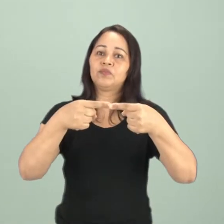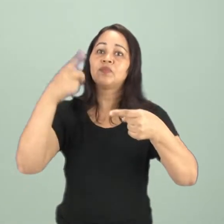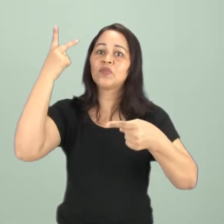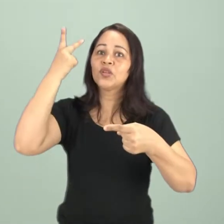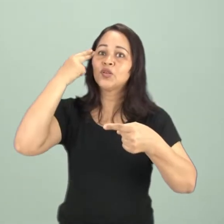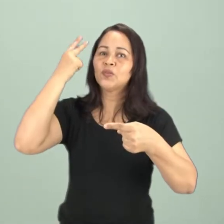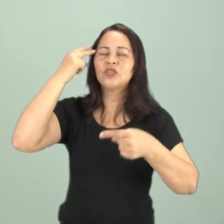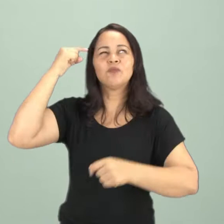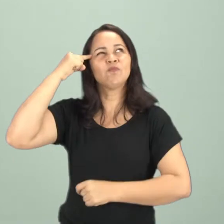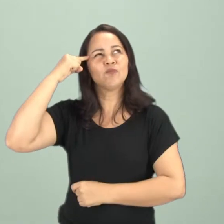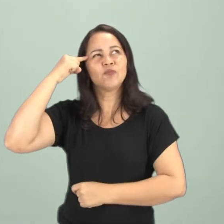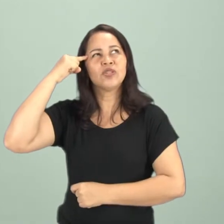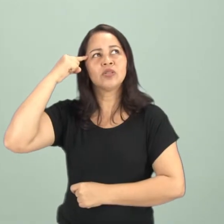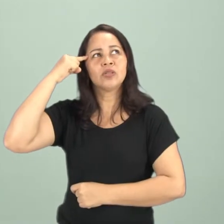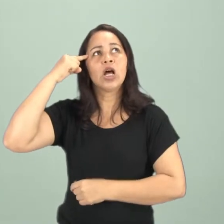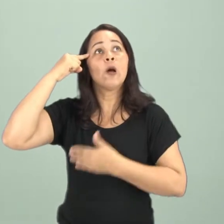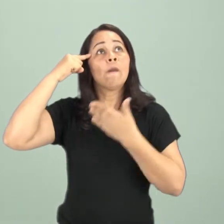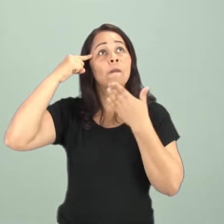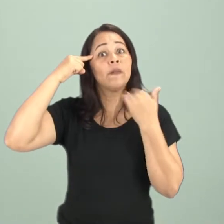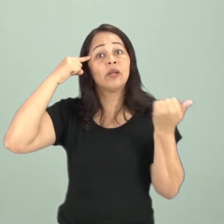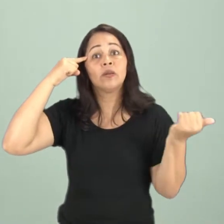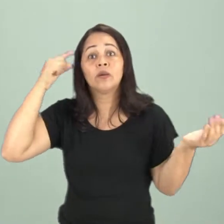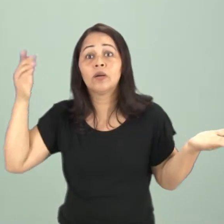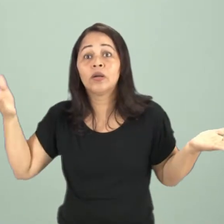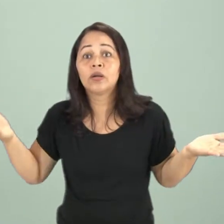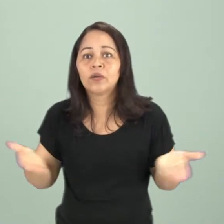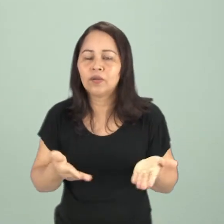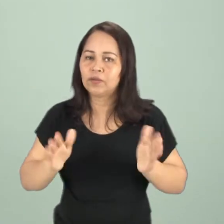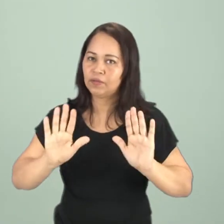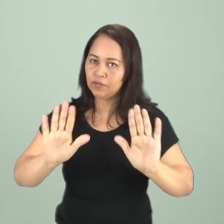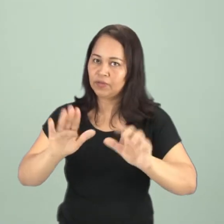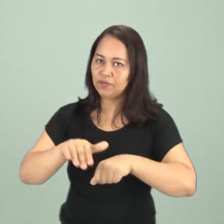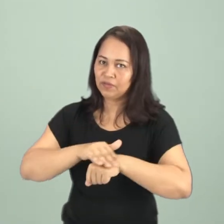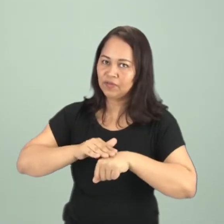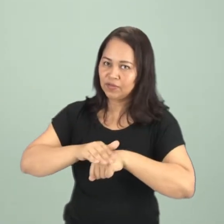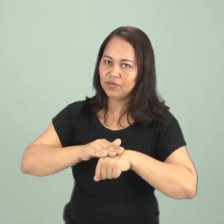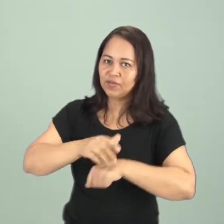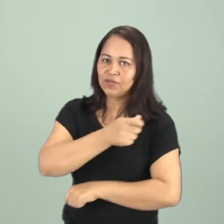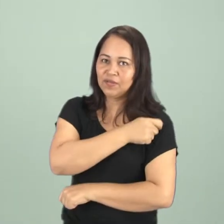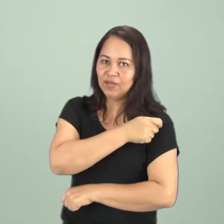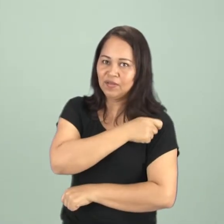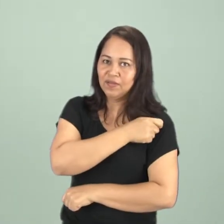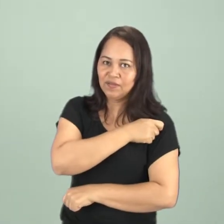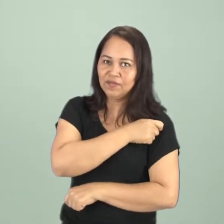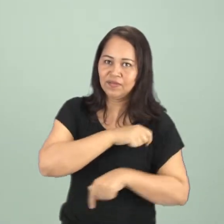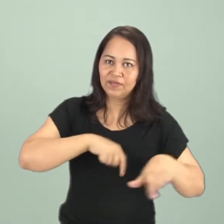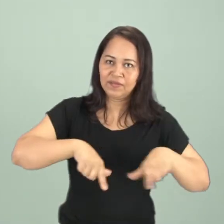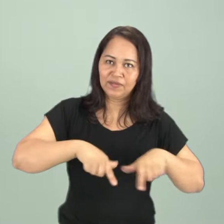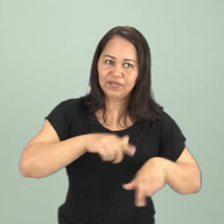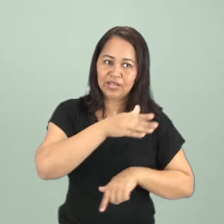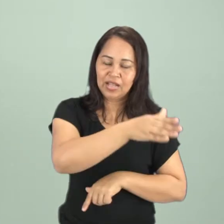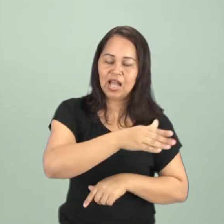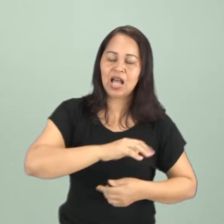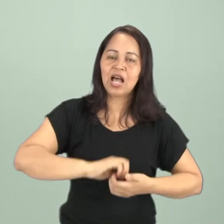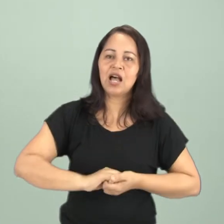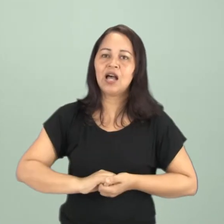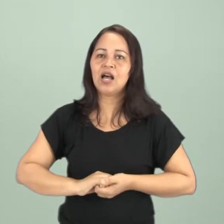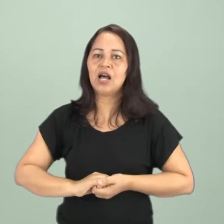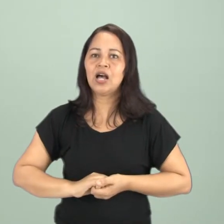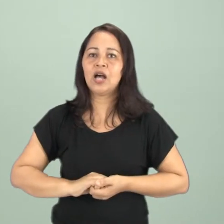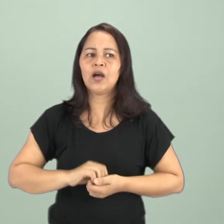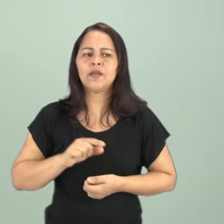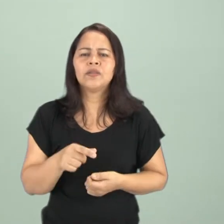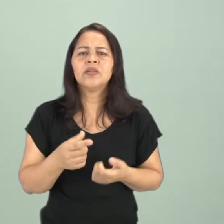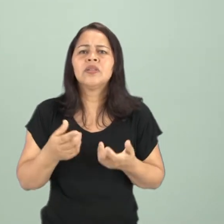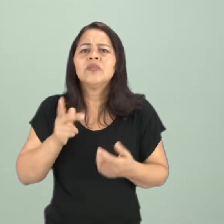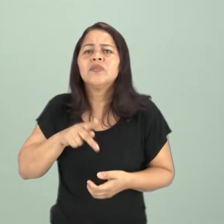comece a vislumbrar algo que antes não havia visto. Esses dias eu estava conversando com uma estudante da escola onde eu trabalho, do Humberto Soares, e ela falou: professora, eu